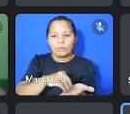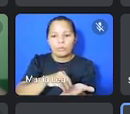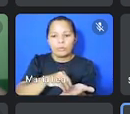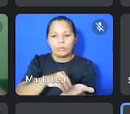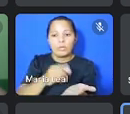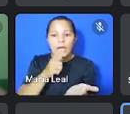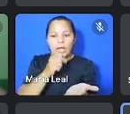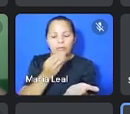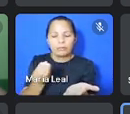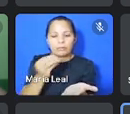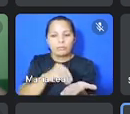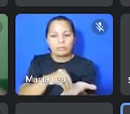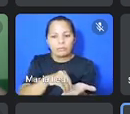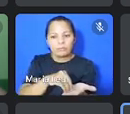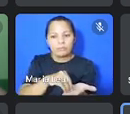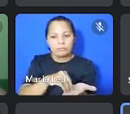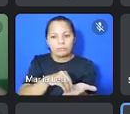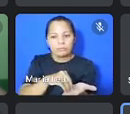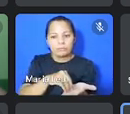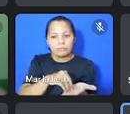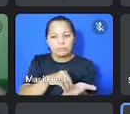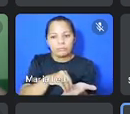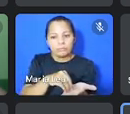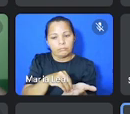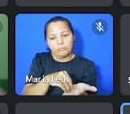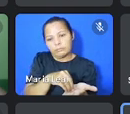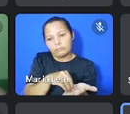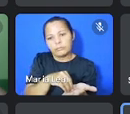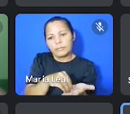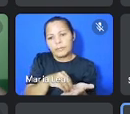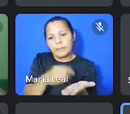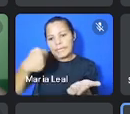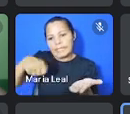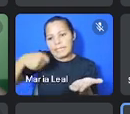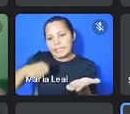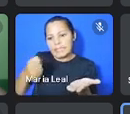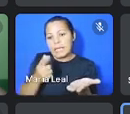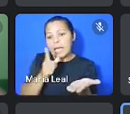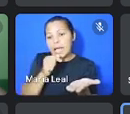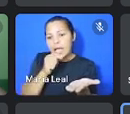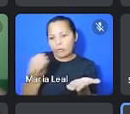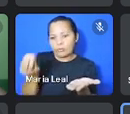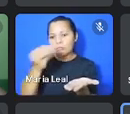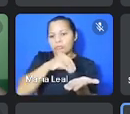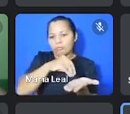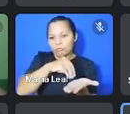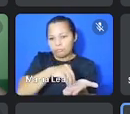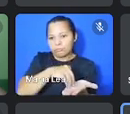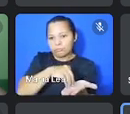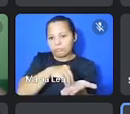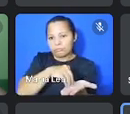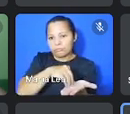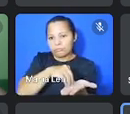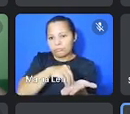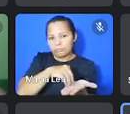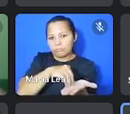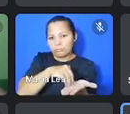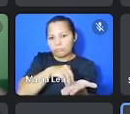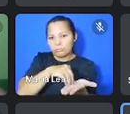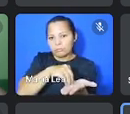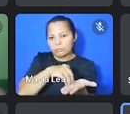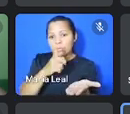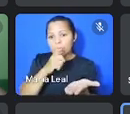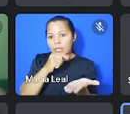de água, né? Idealmente, a gente tem que recolocar a quantidade de água para poder ficar a quantidade de